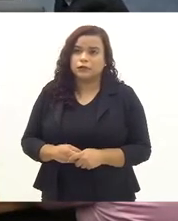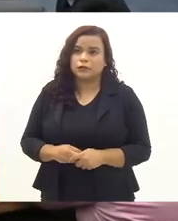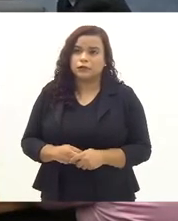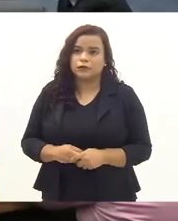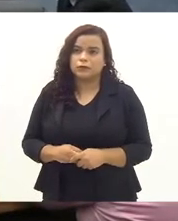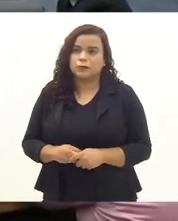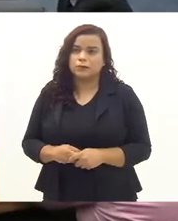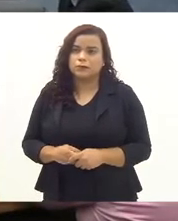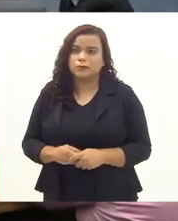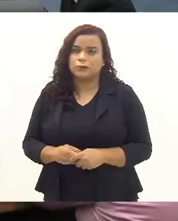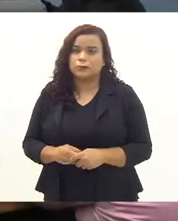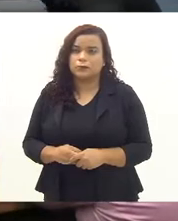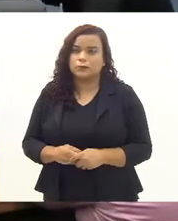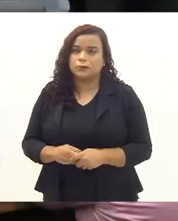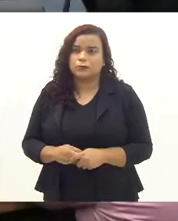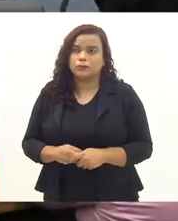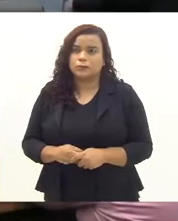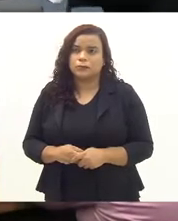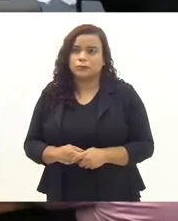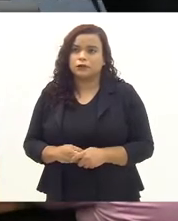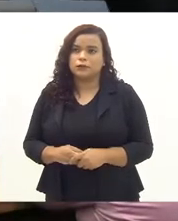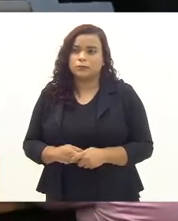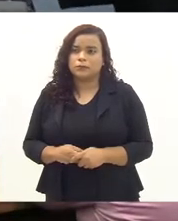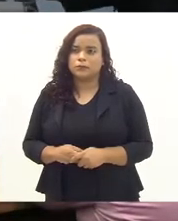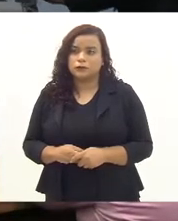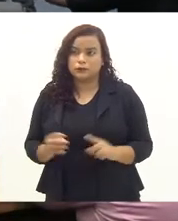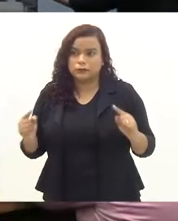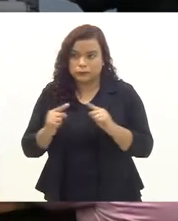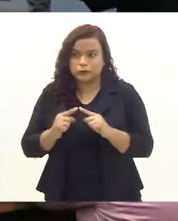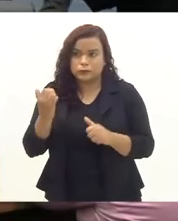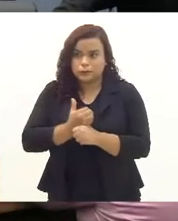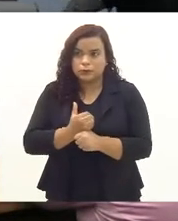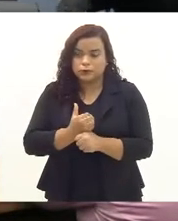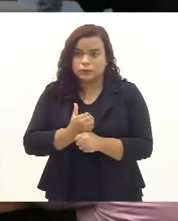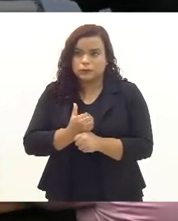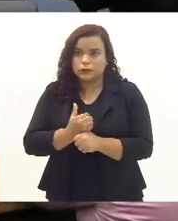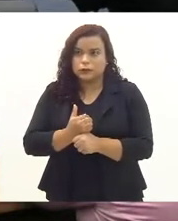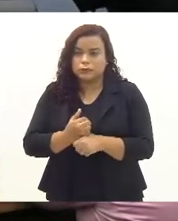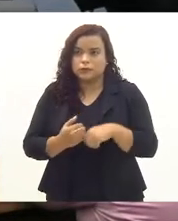E aí bom então vai à justiça que deu substantivo